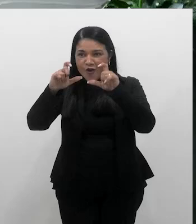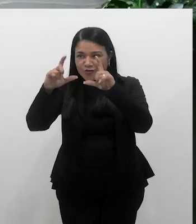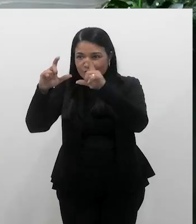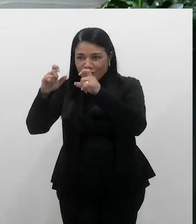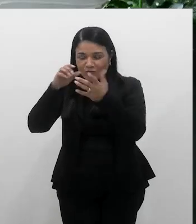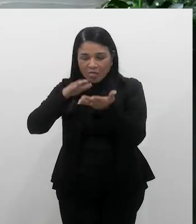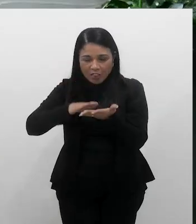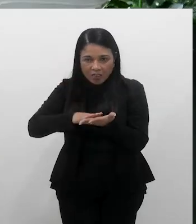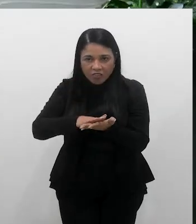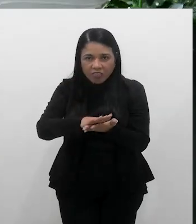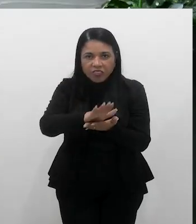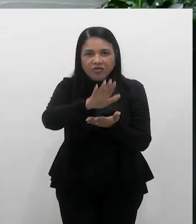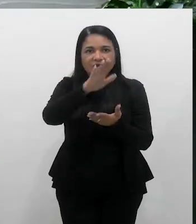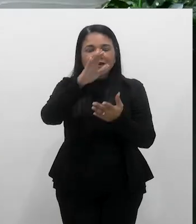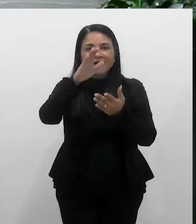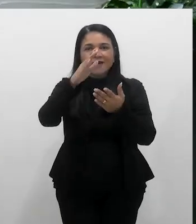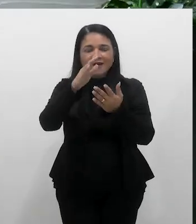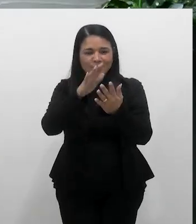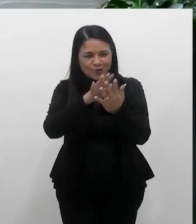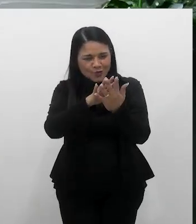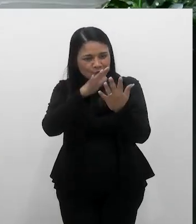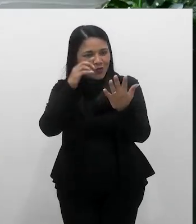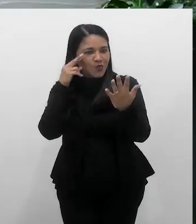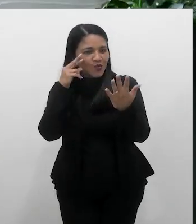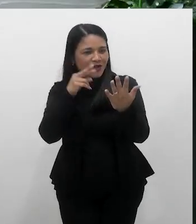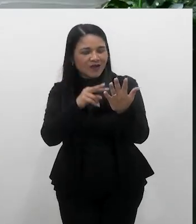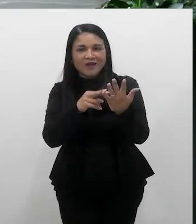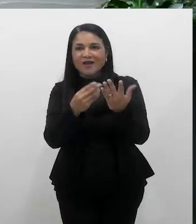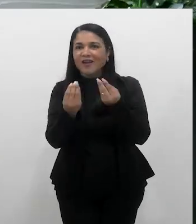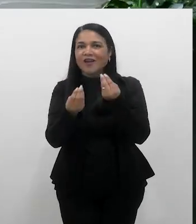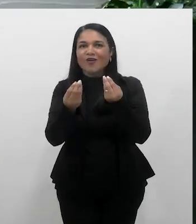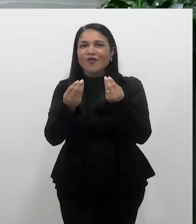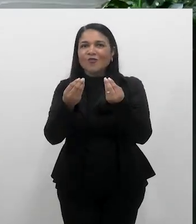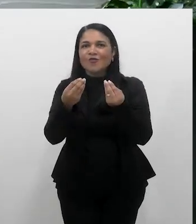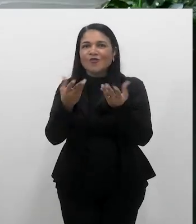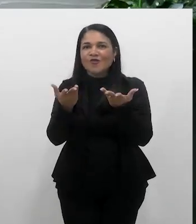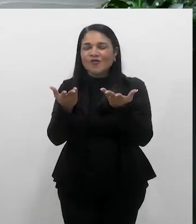de fotos. Né? Então, assim, é muito interessante. Então,